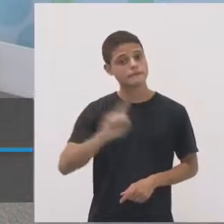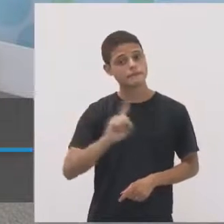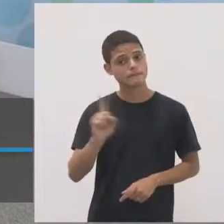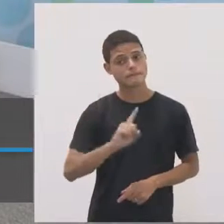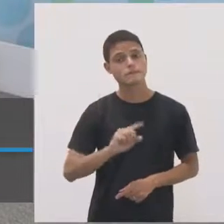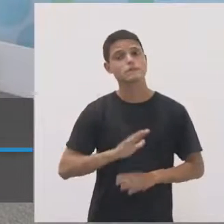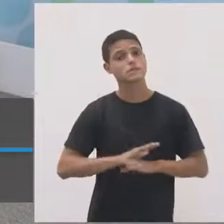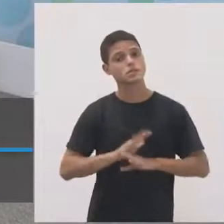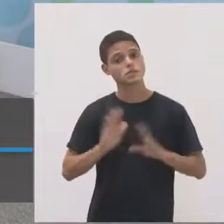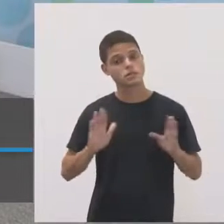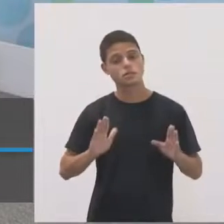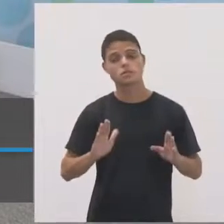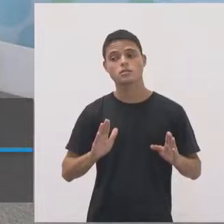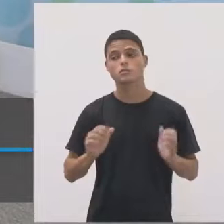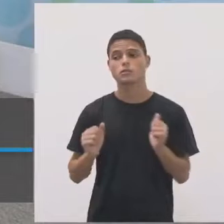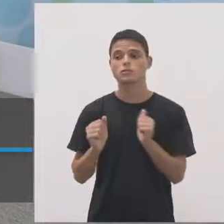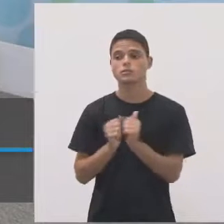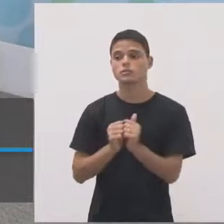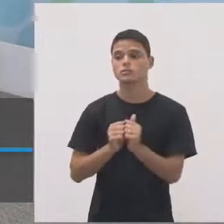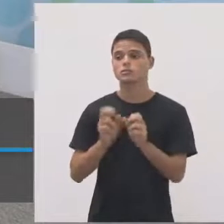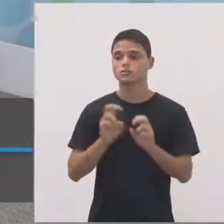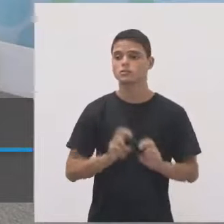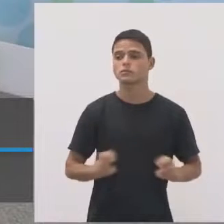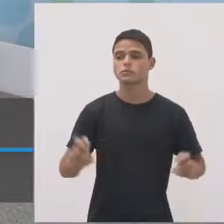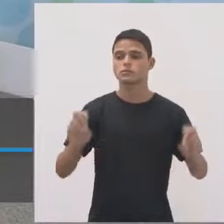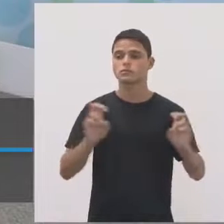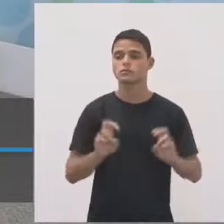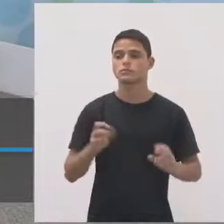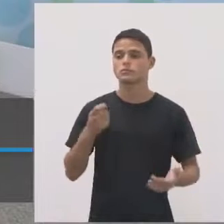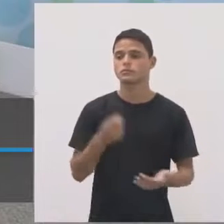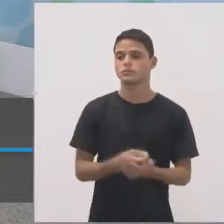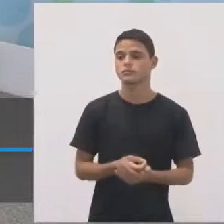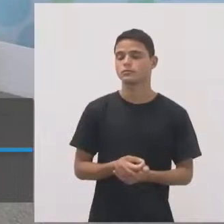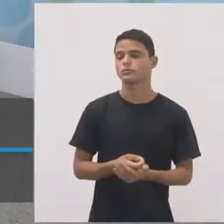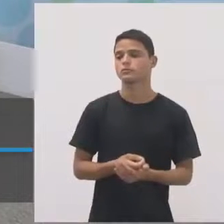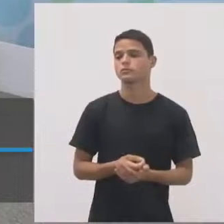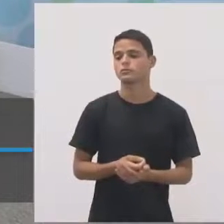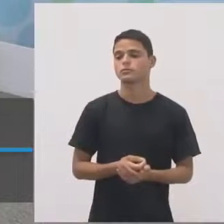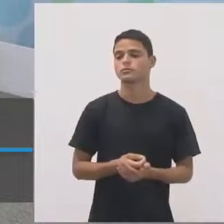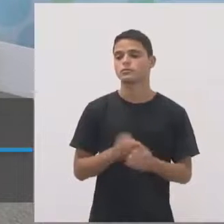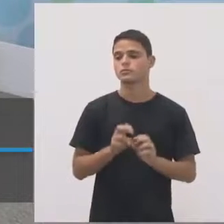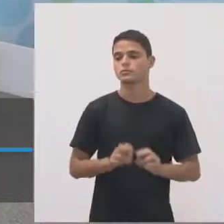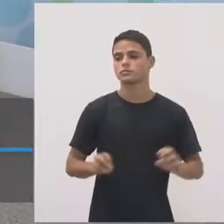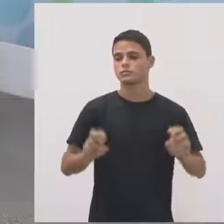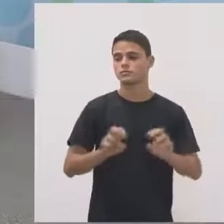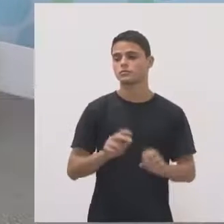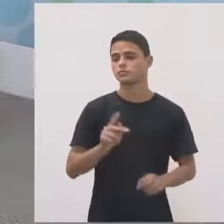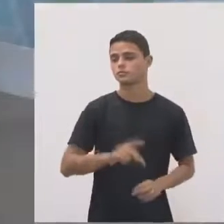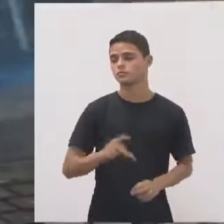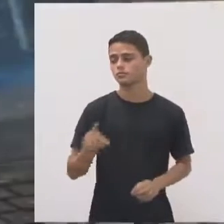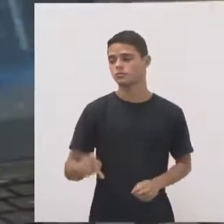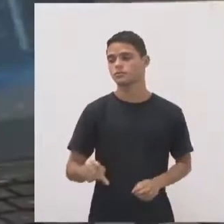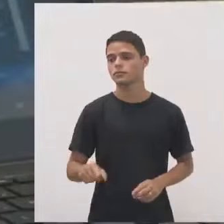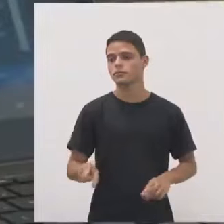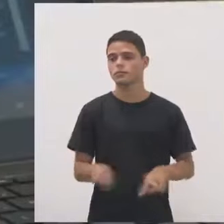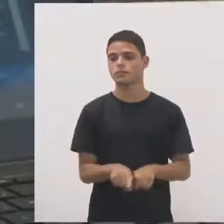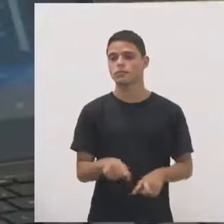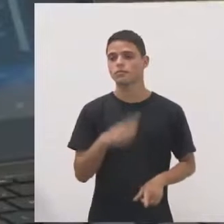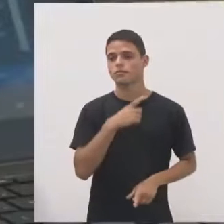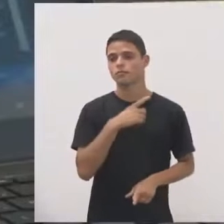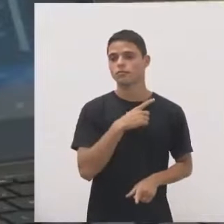veio junto com esse computador, ou se você comprou lá no computador do professor e no pacote veio junto o Windows, tá, gente? Então,